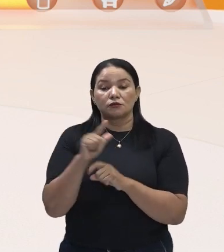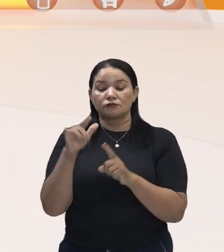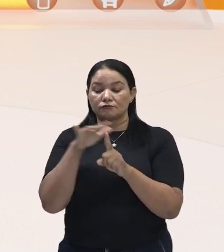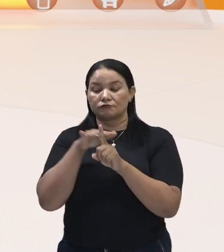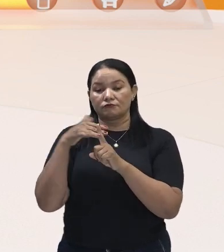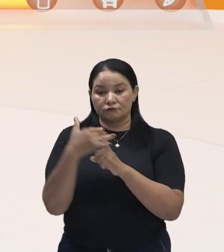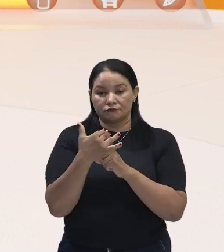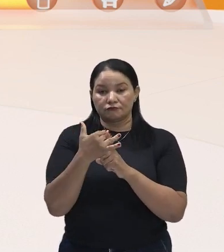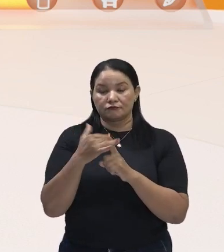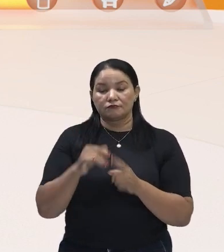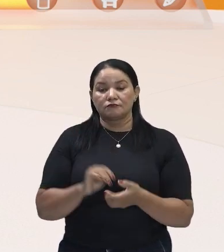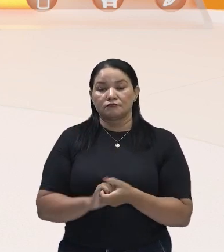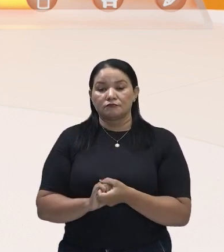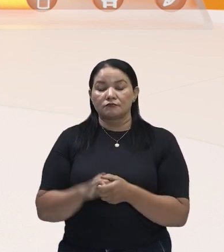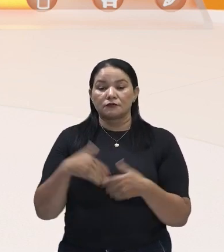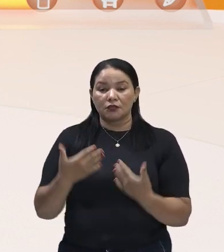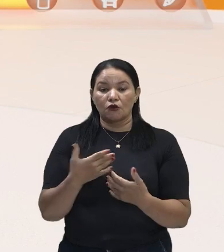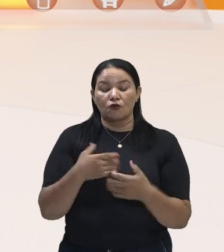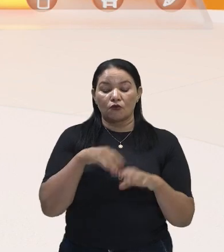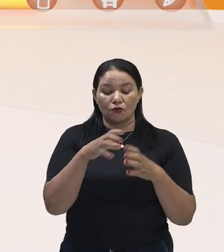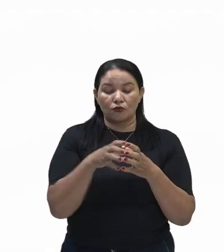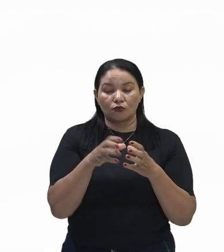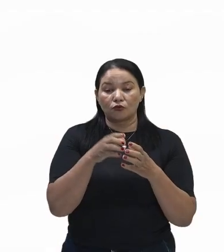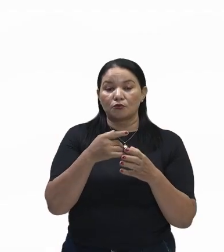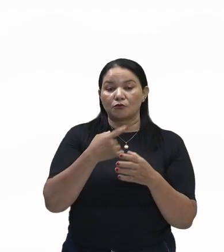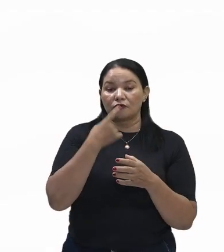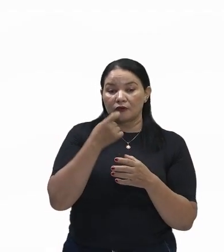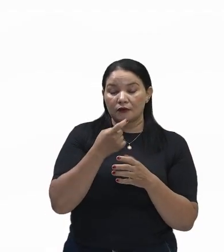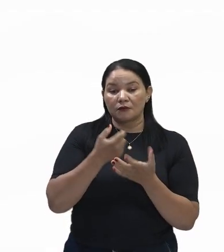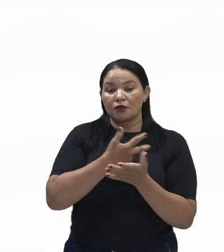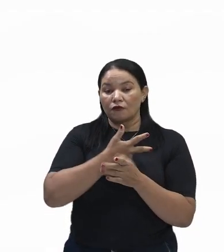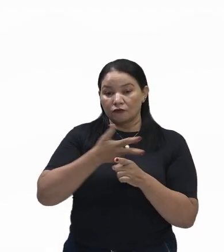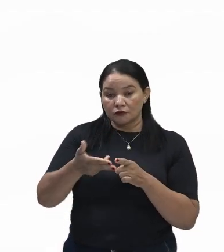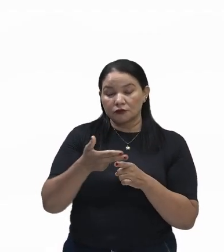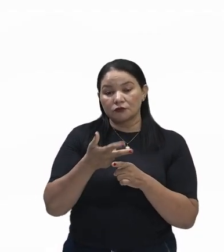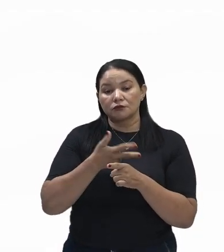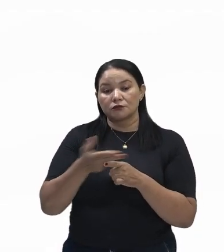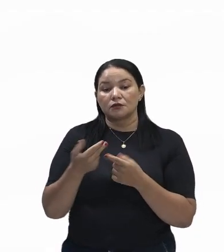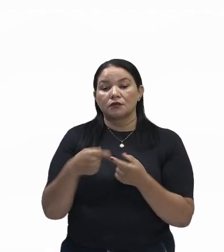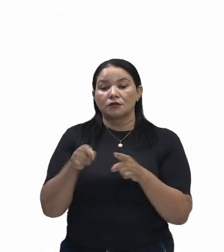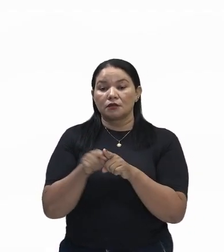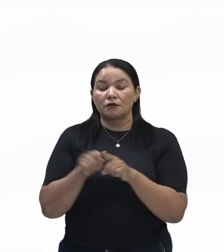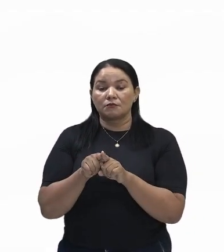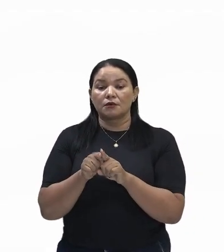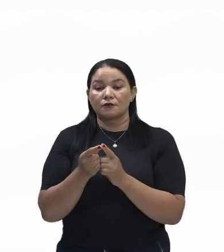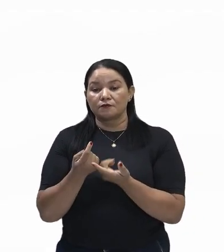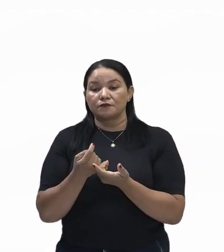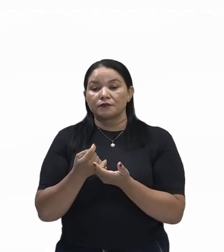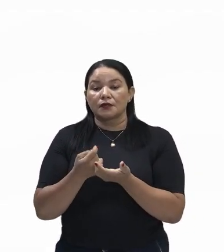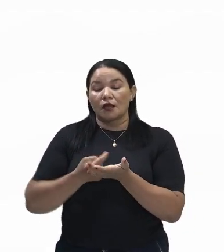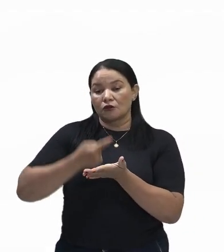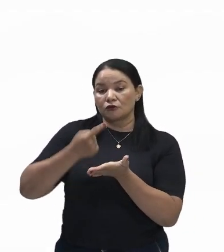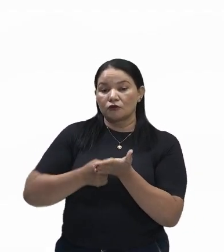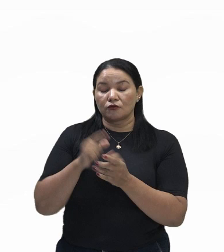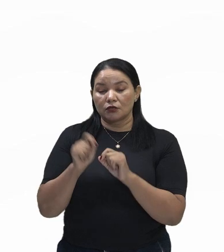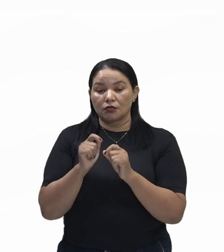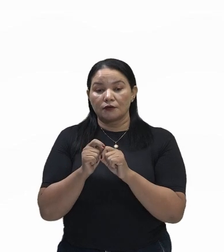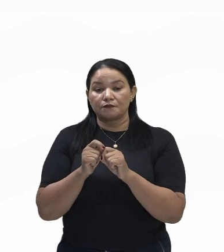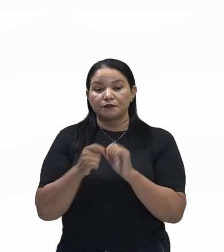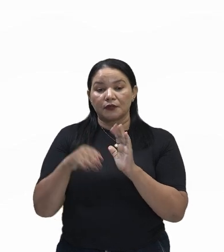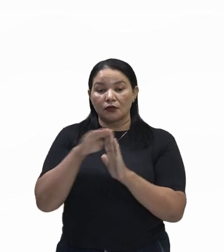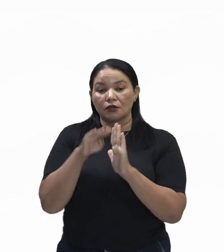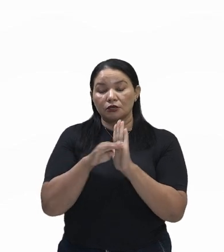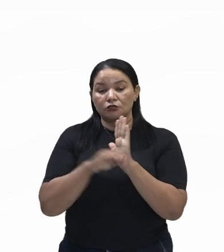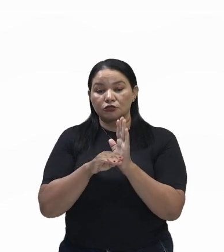socialista. Então, os bolcheviques saíram vitoriosos, solidificando o regime comunista, e